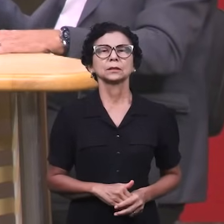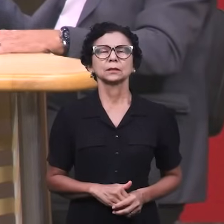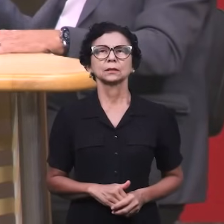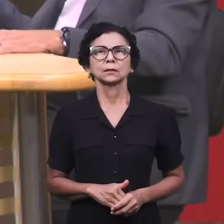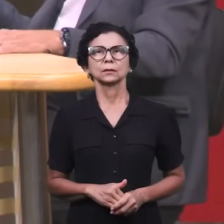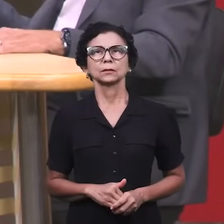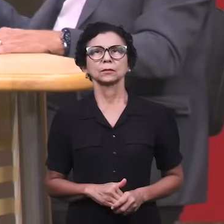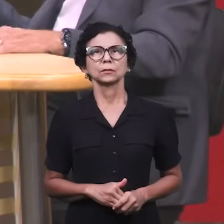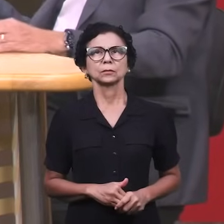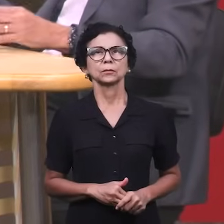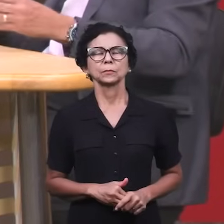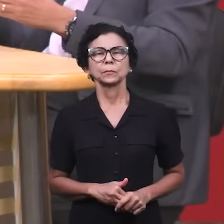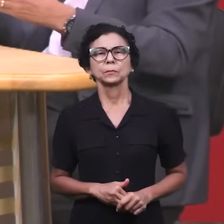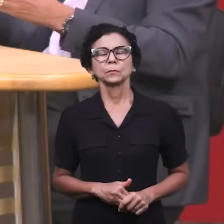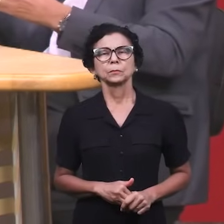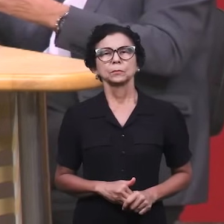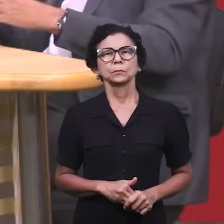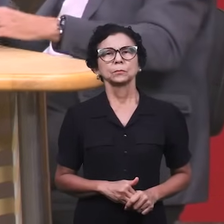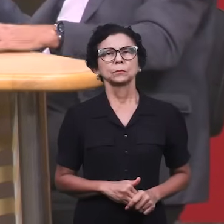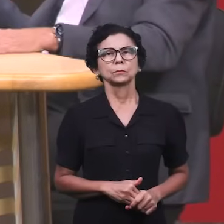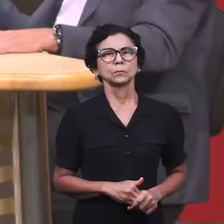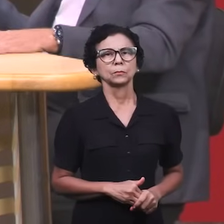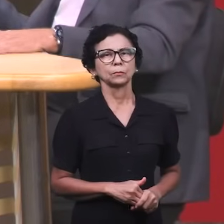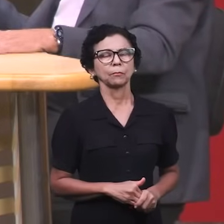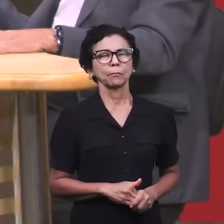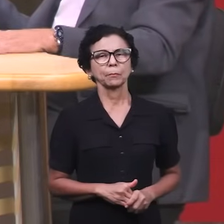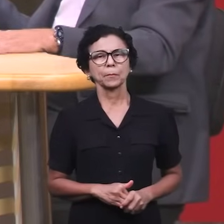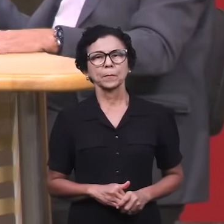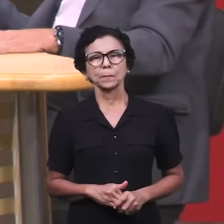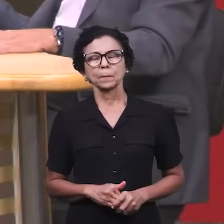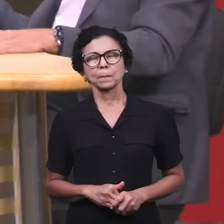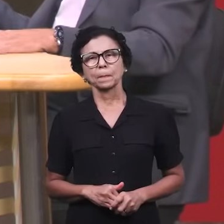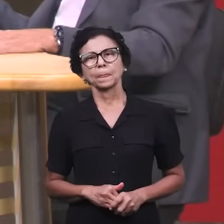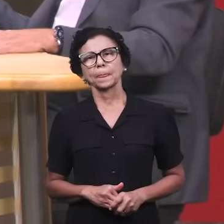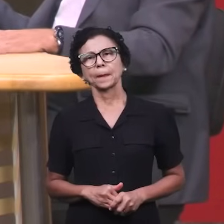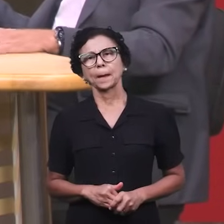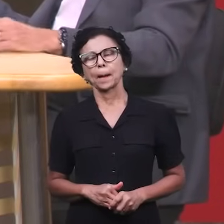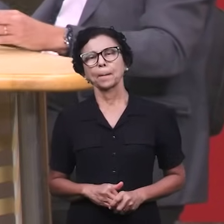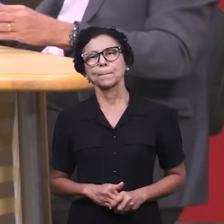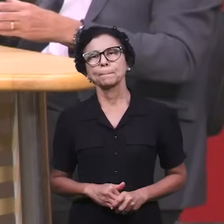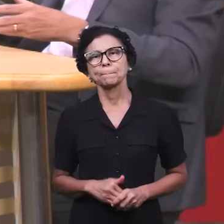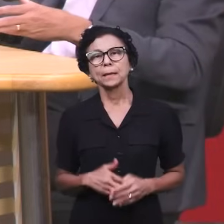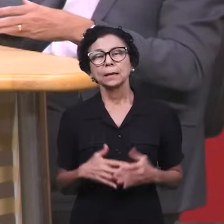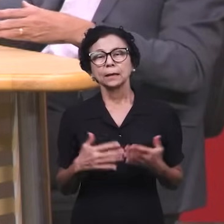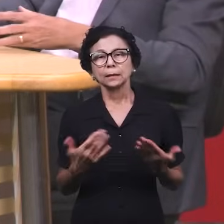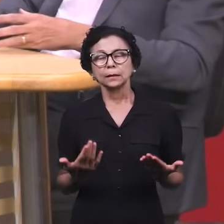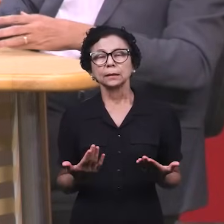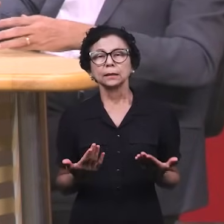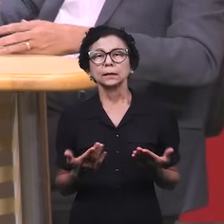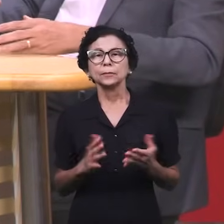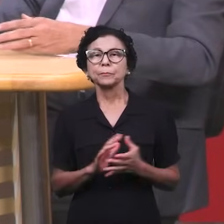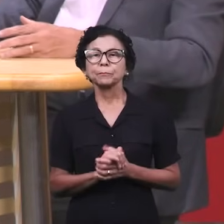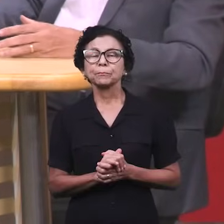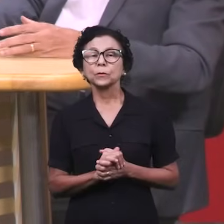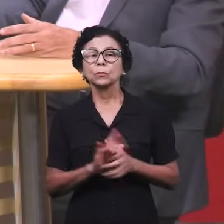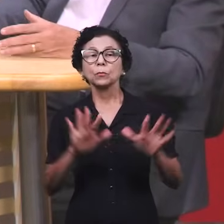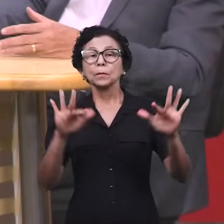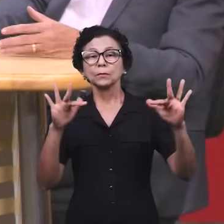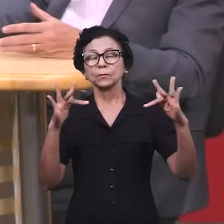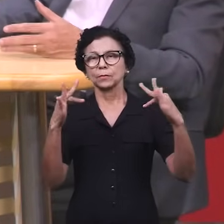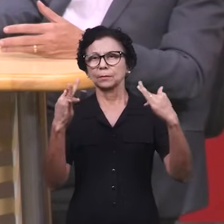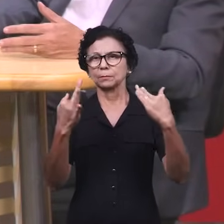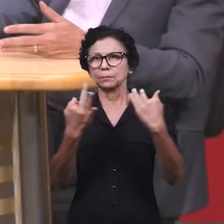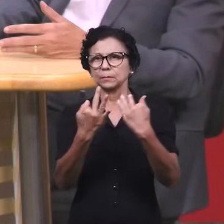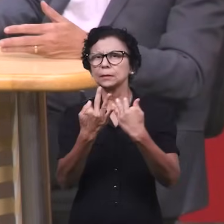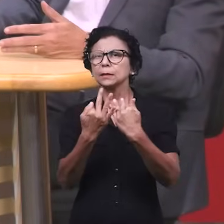à família o ponto mais forte eh é a obediência você vê que o senhor não aponta para uma família perfeita Não é